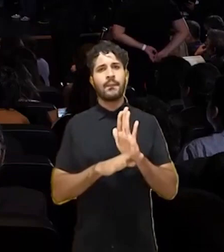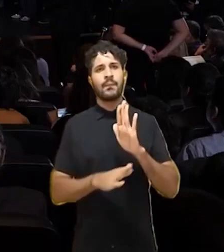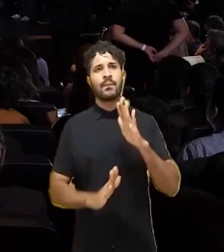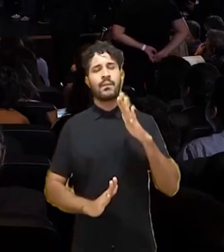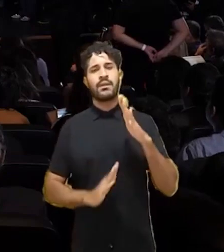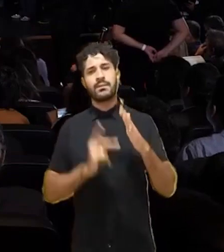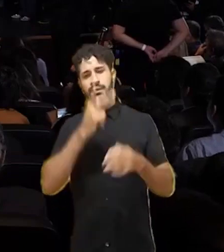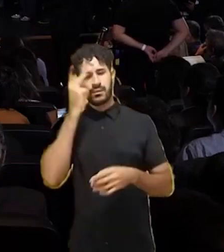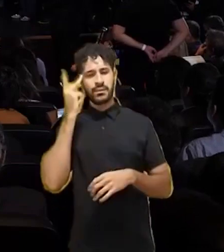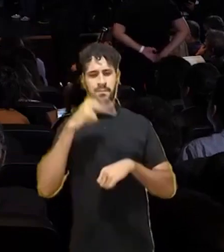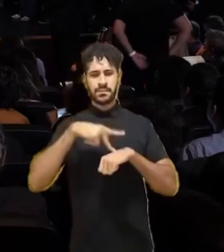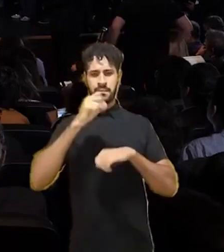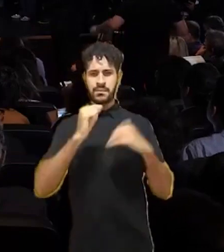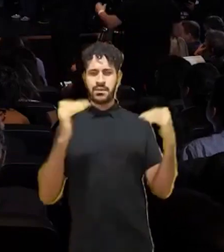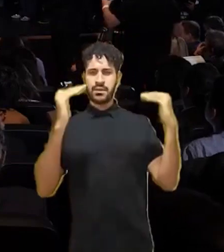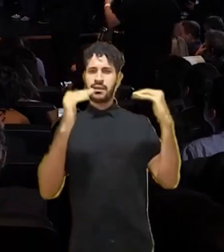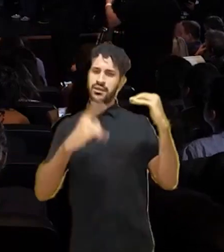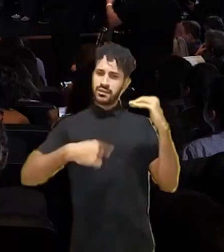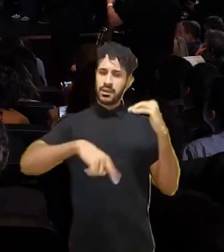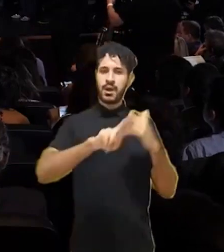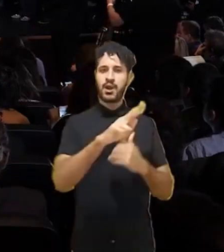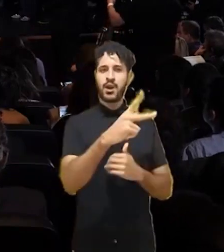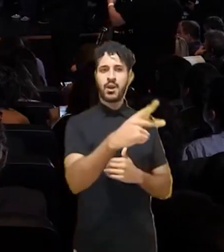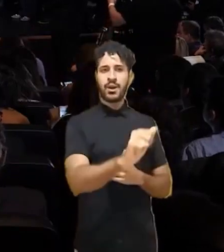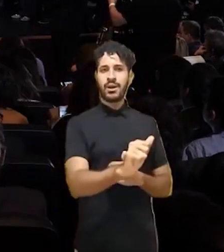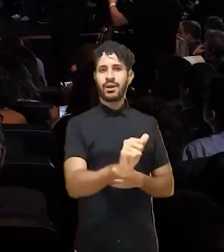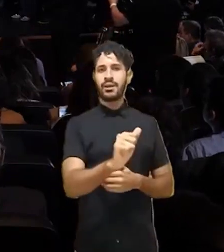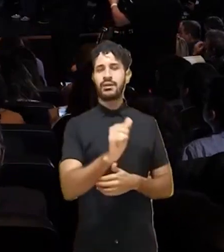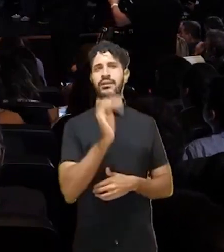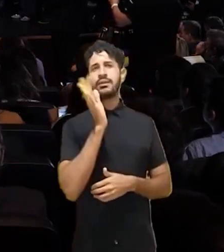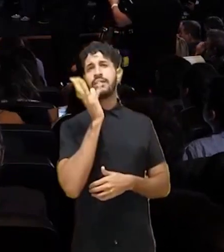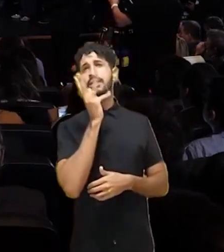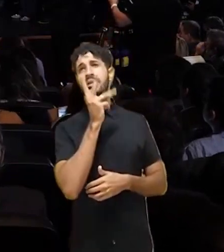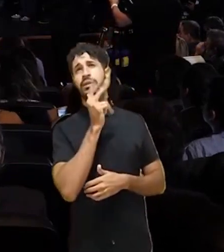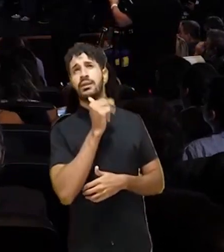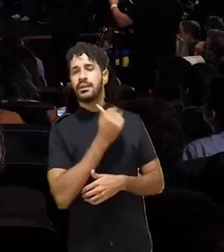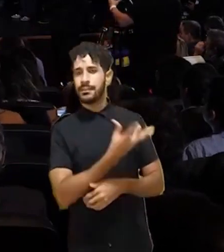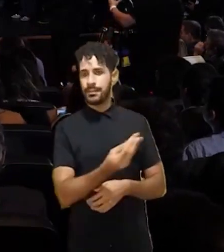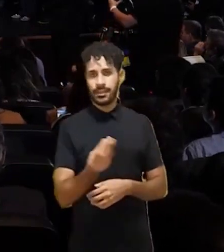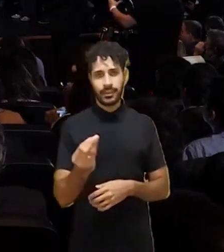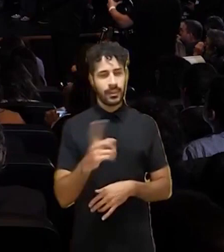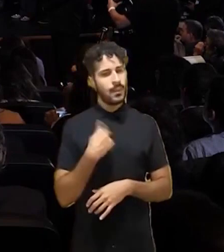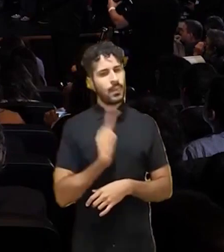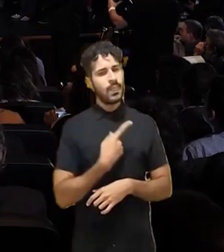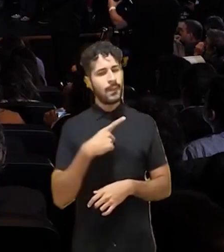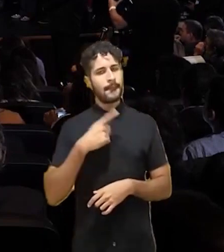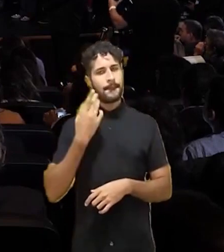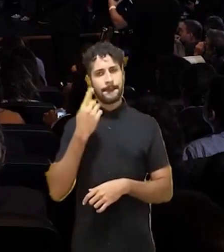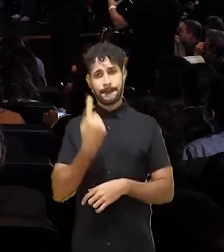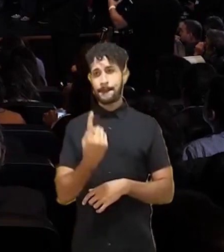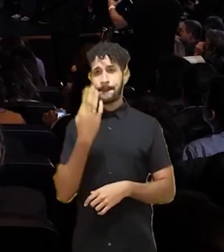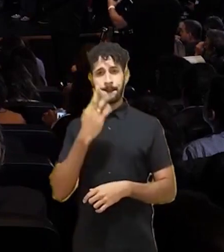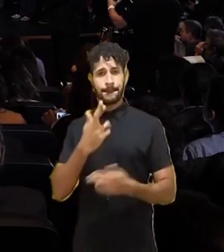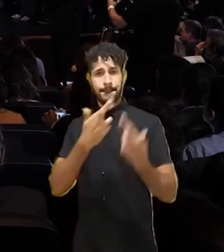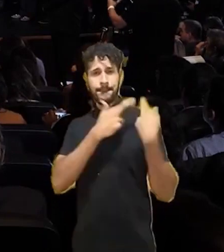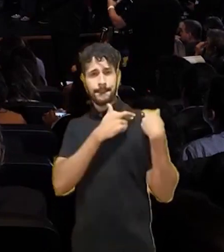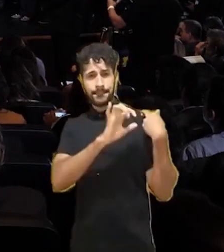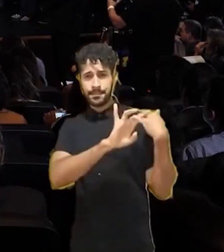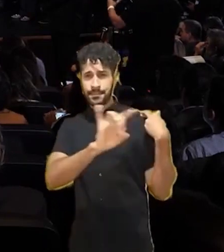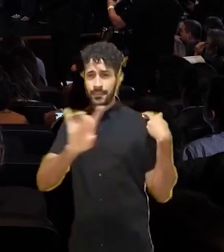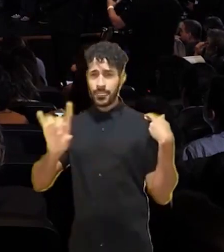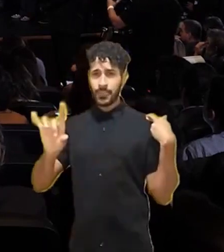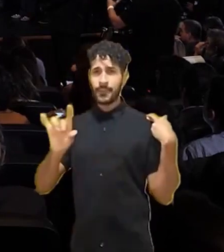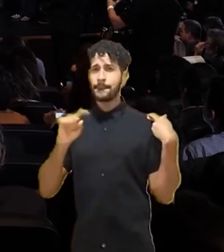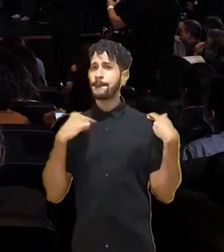porque quando vai no UPA passa o seguinte demora muito tempo nós temos uma missão cada um de nós fazer